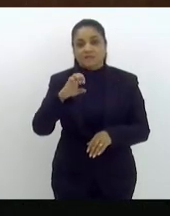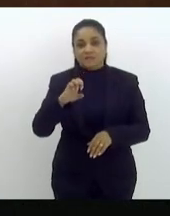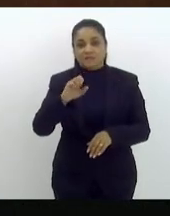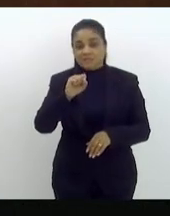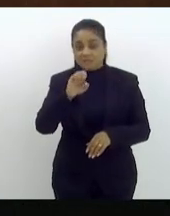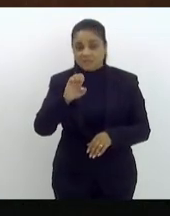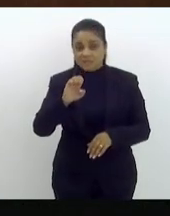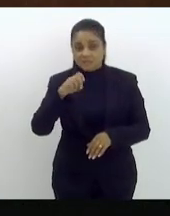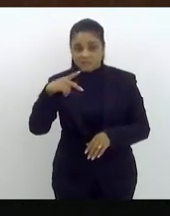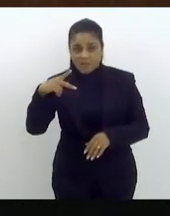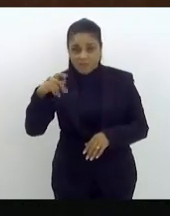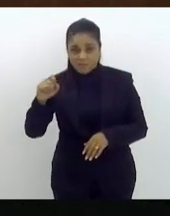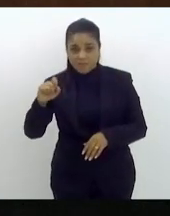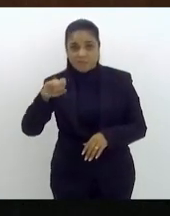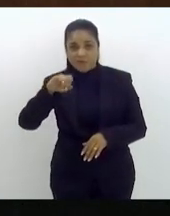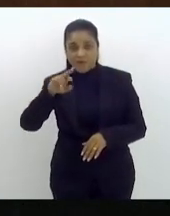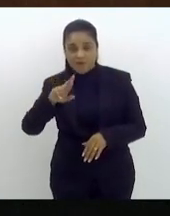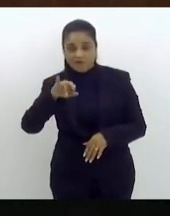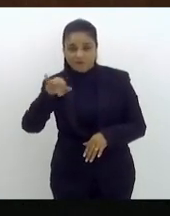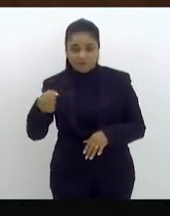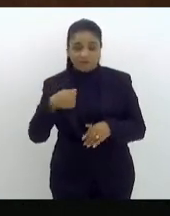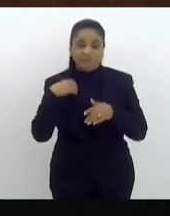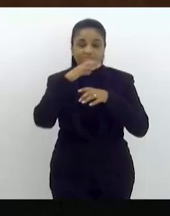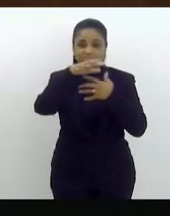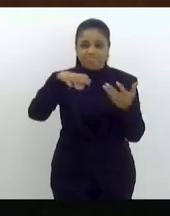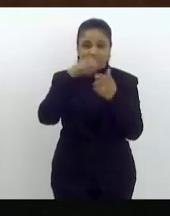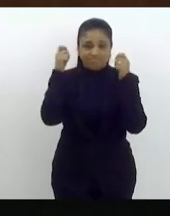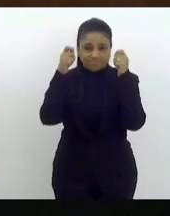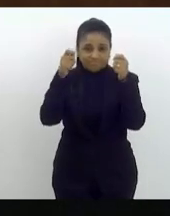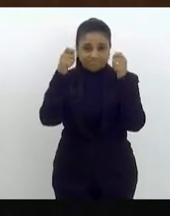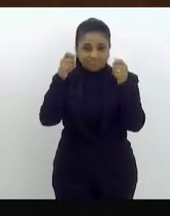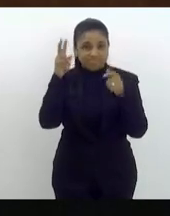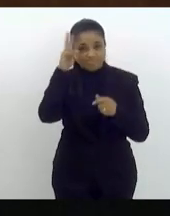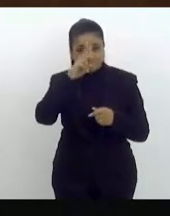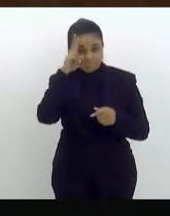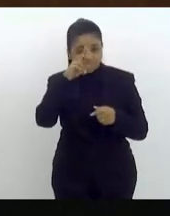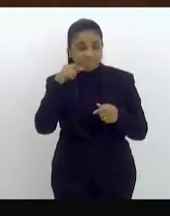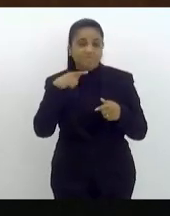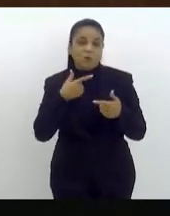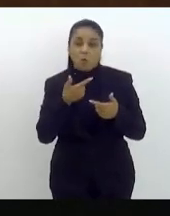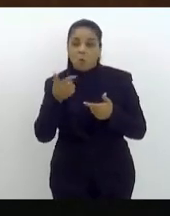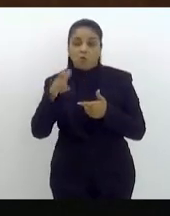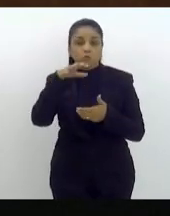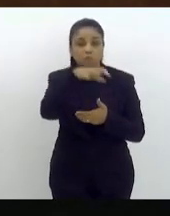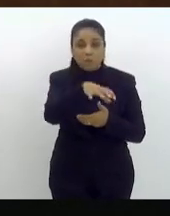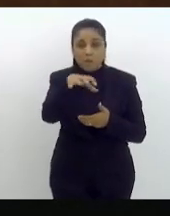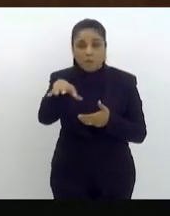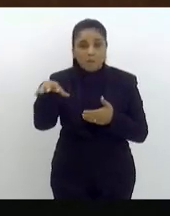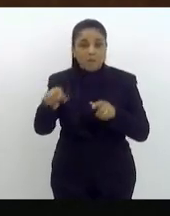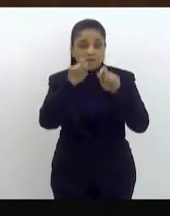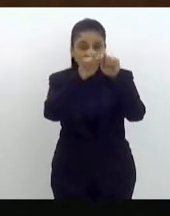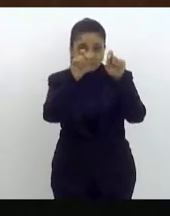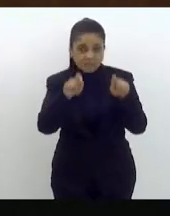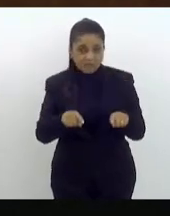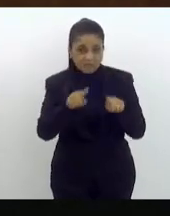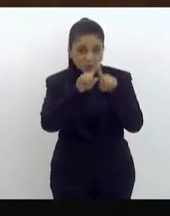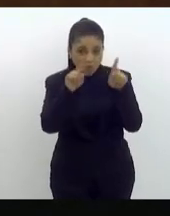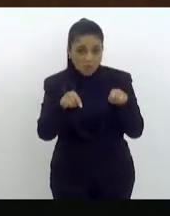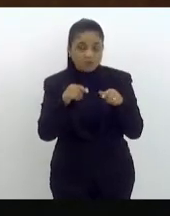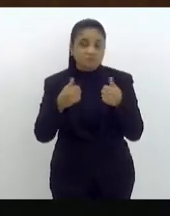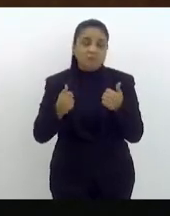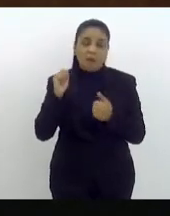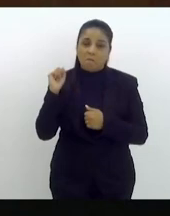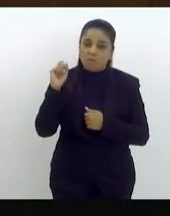Essa greve histórica que tem cativado inclusive mobilizações de outros servidores e servidores de gente